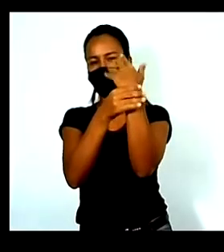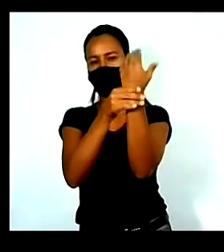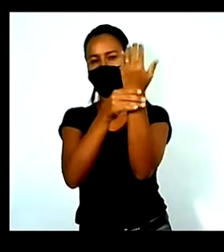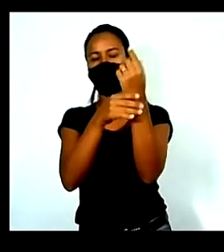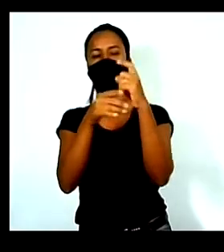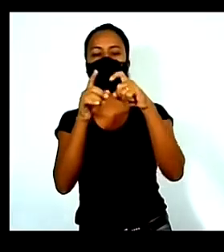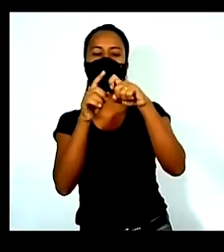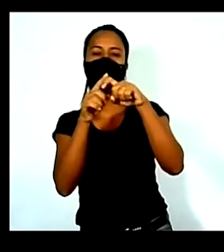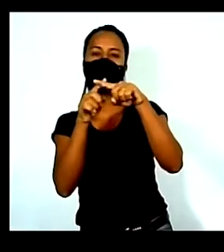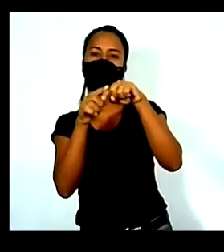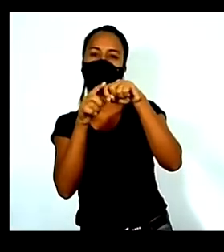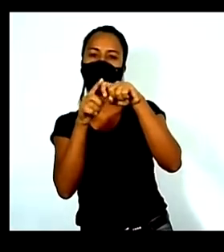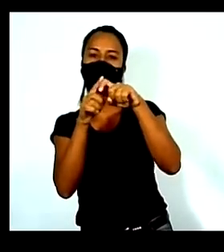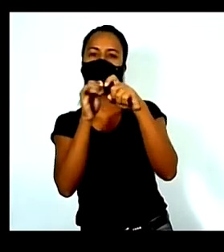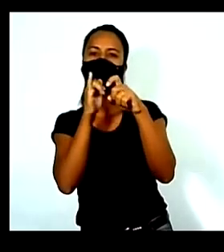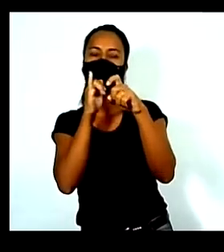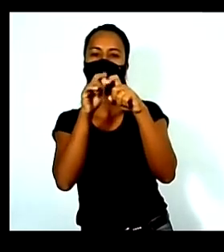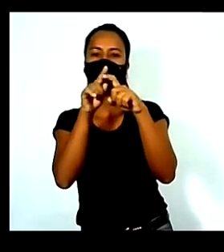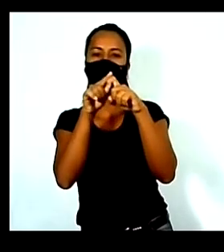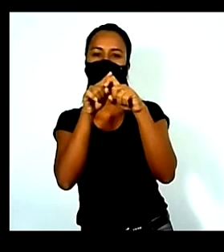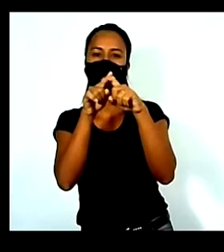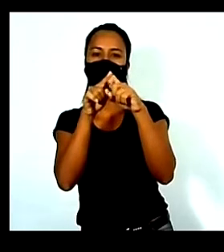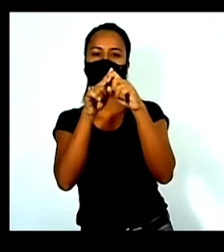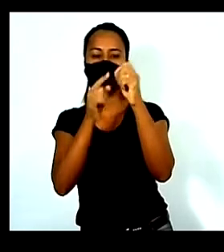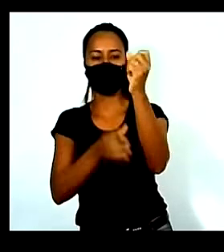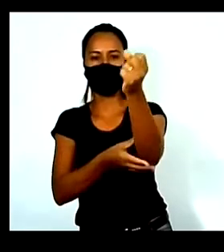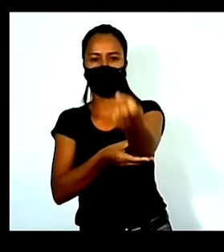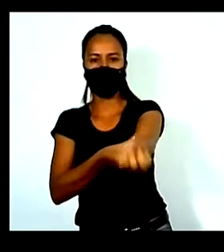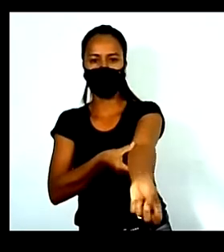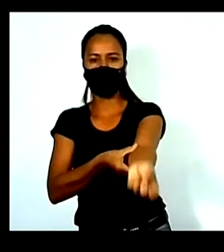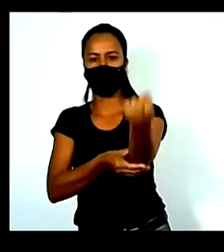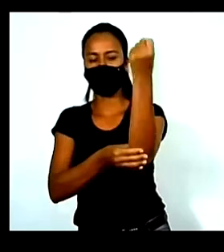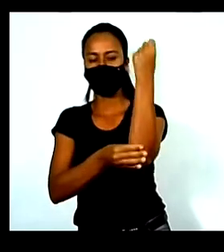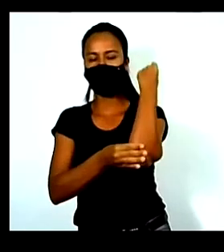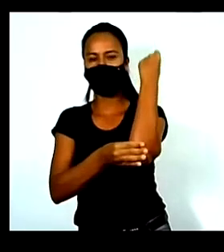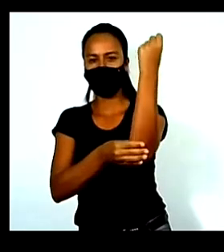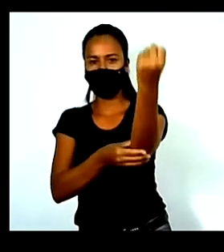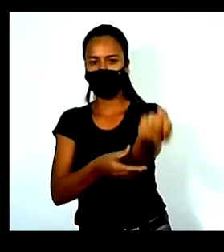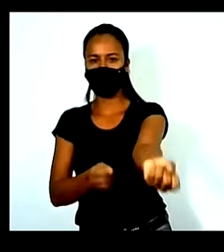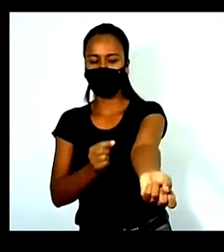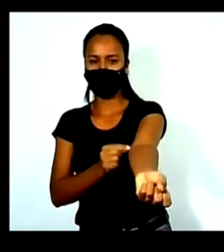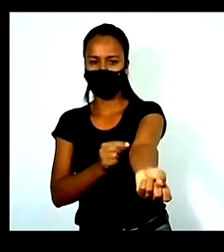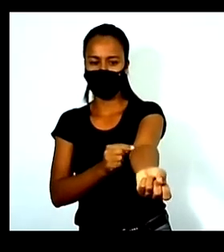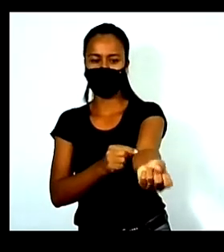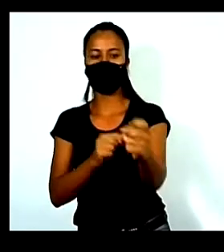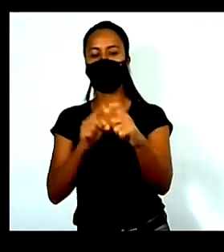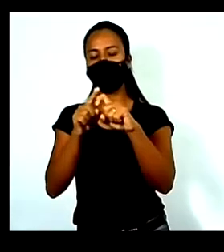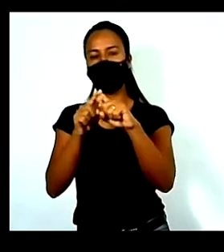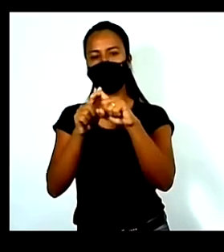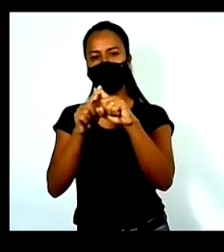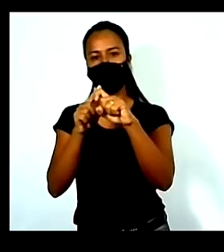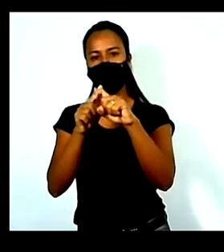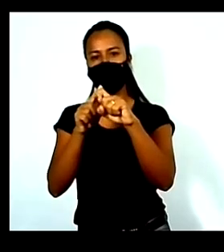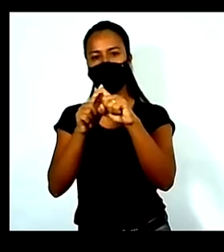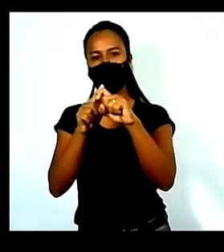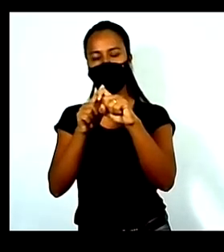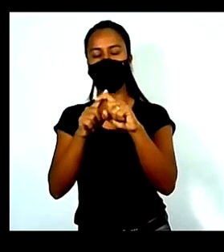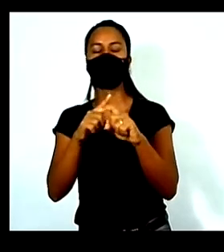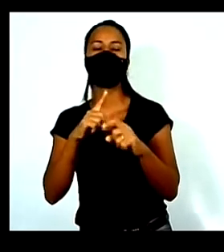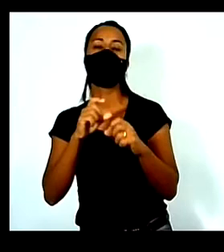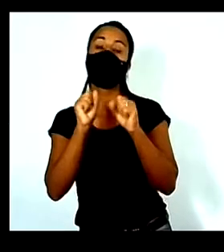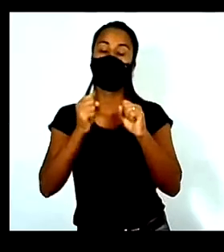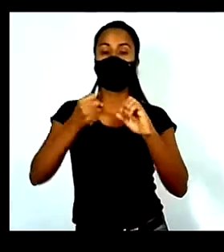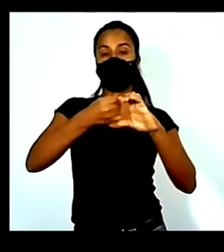mais ossos que estão se unindo, certo? Então, elas também são chamadas de juntas. Então, elas podem ser classificadas em 3